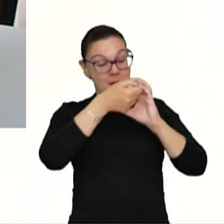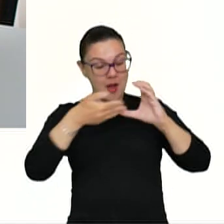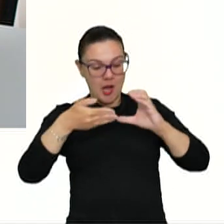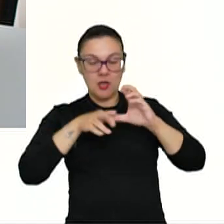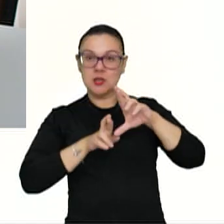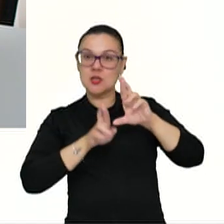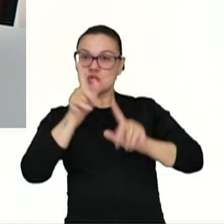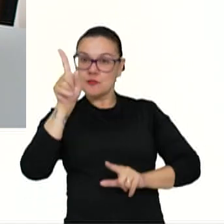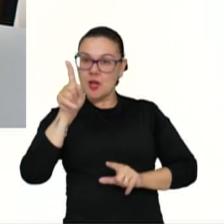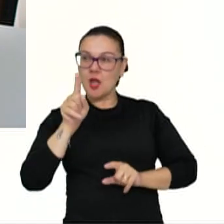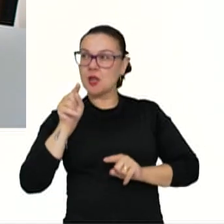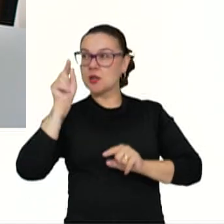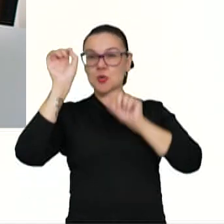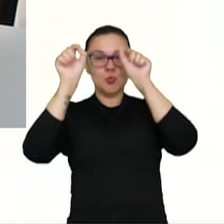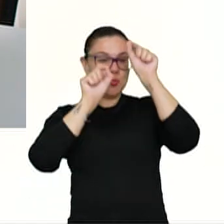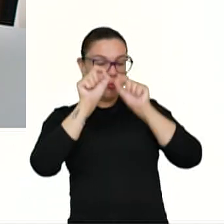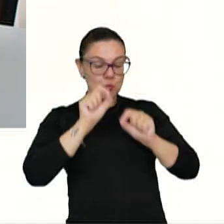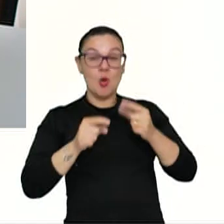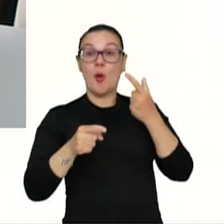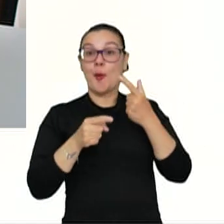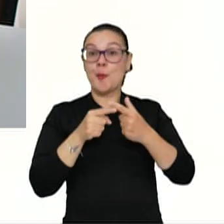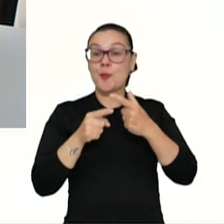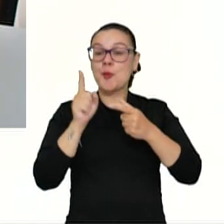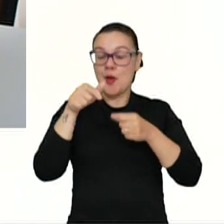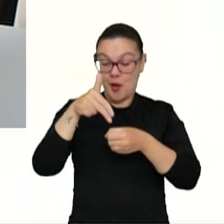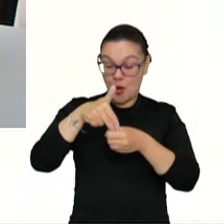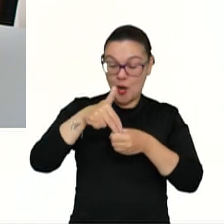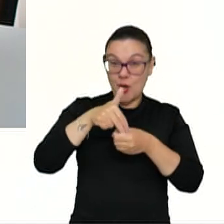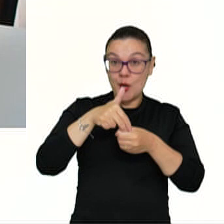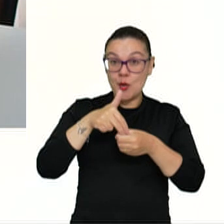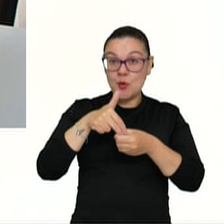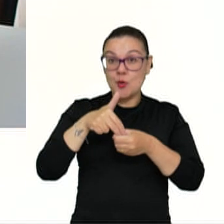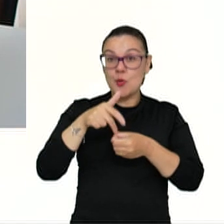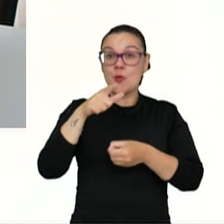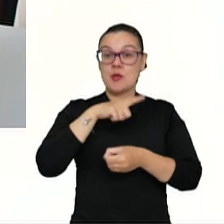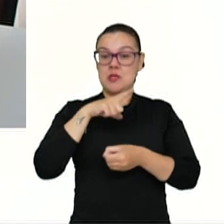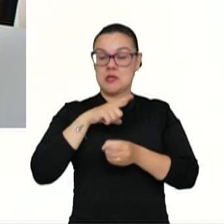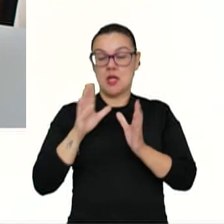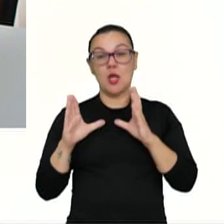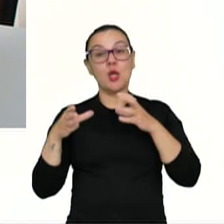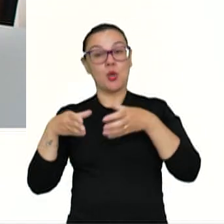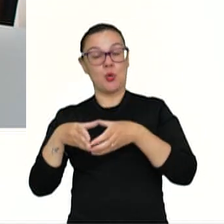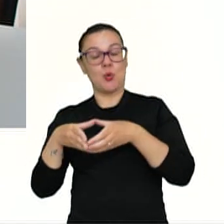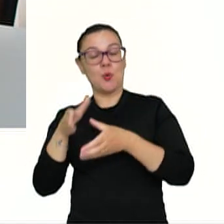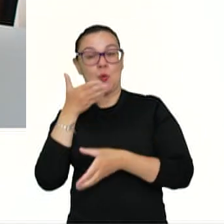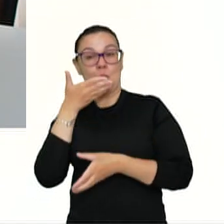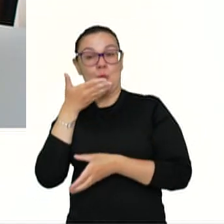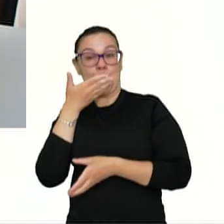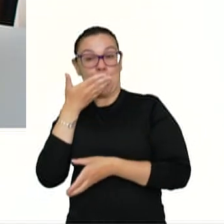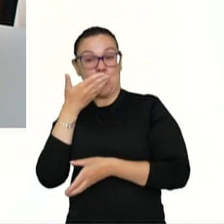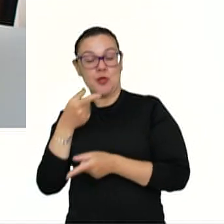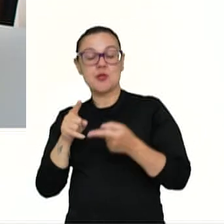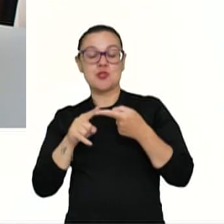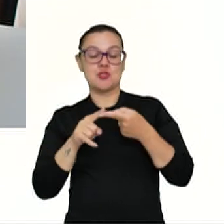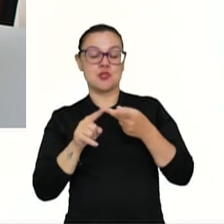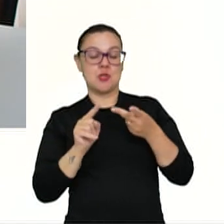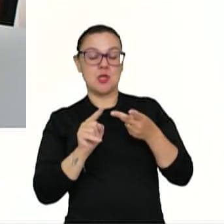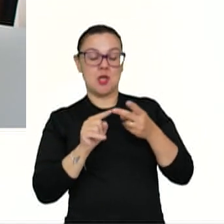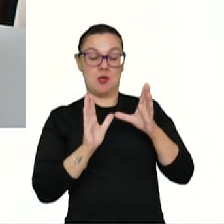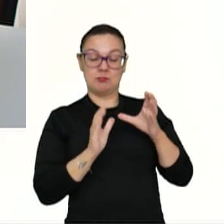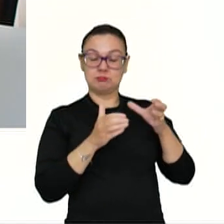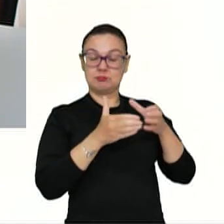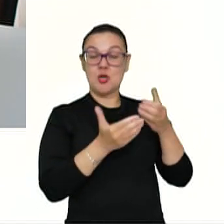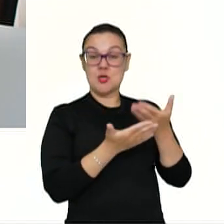diferenciada dos outros, né? Porque é um núcleo onde a gente tem, além das indígenas, as escolas indígenas, nós temos escolas de